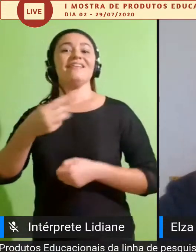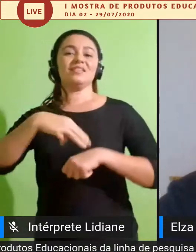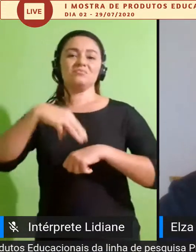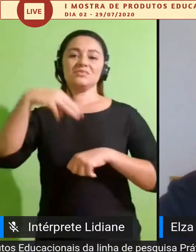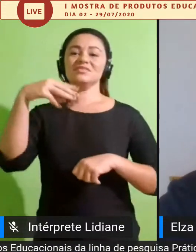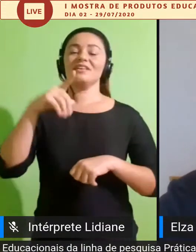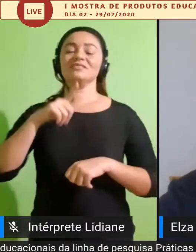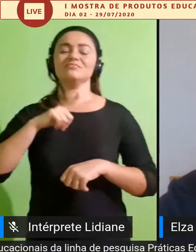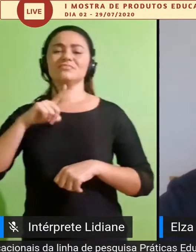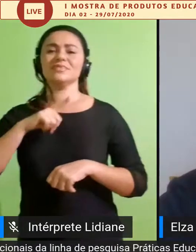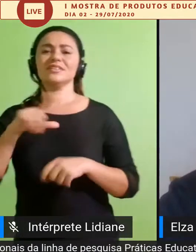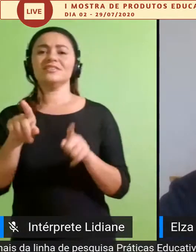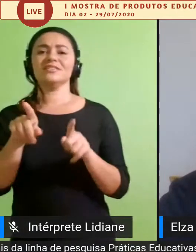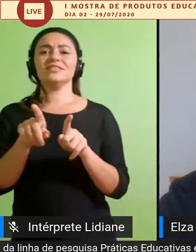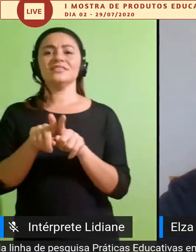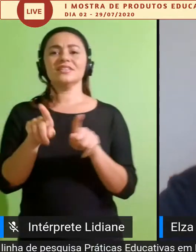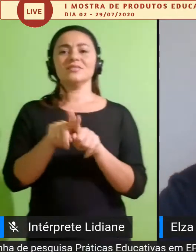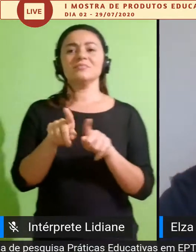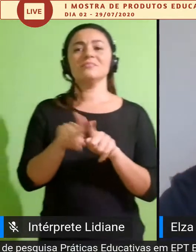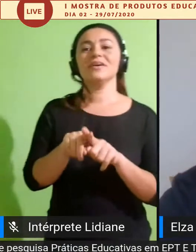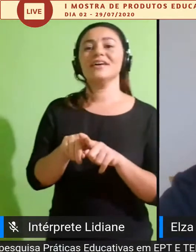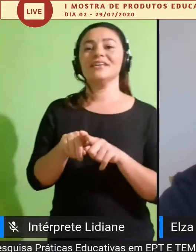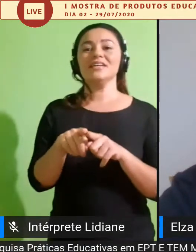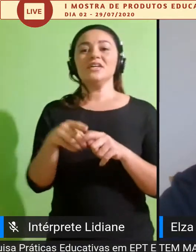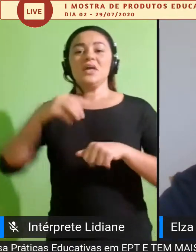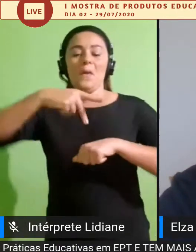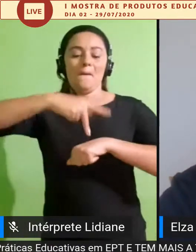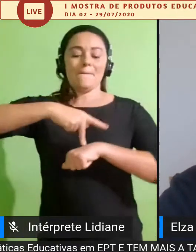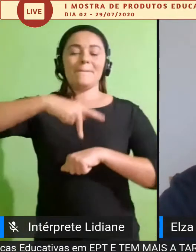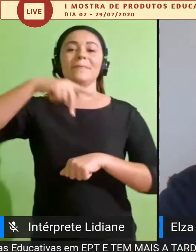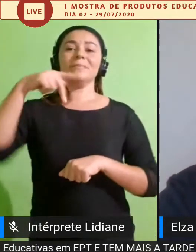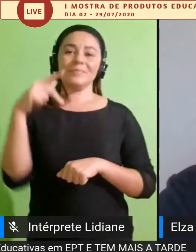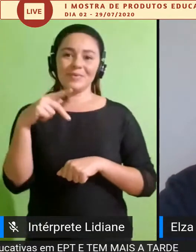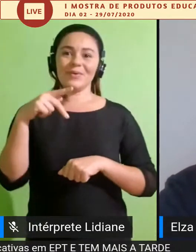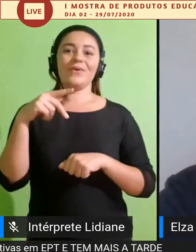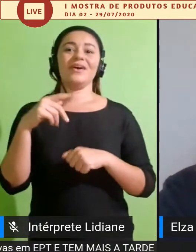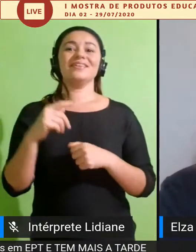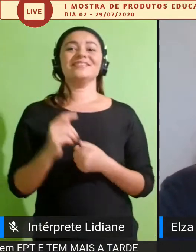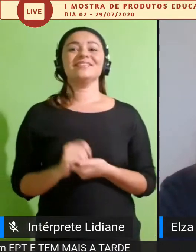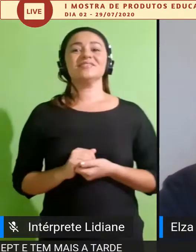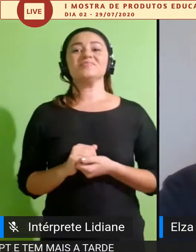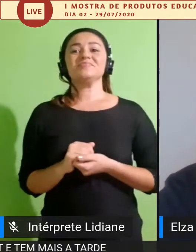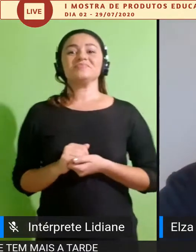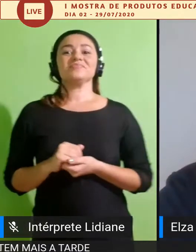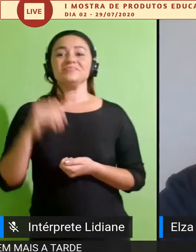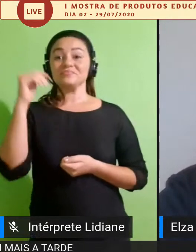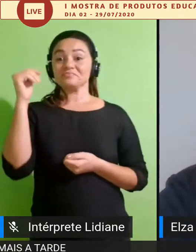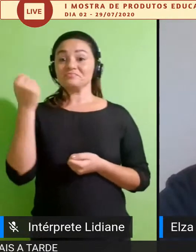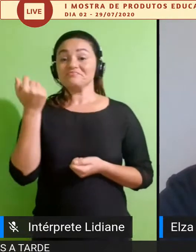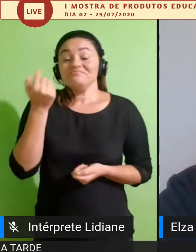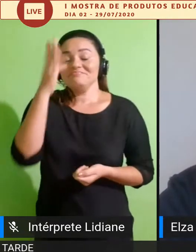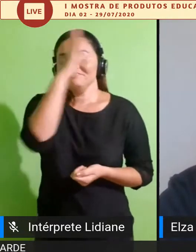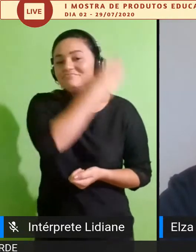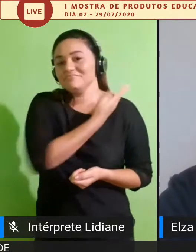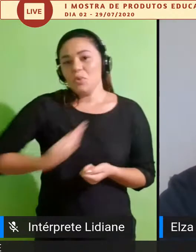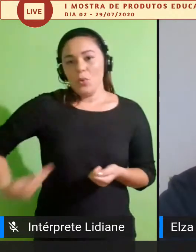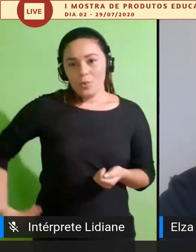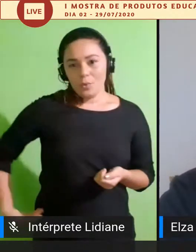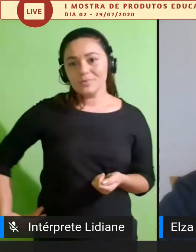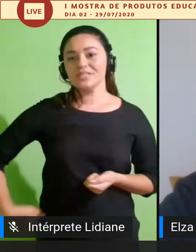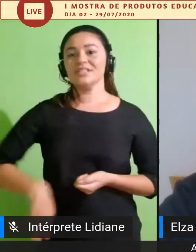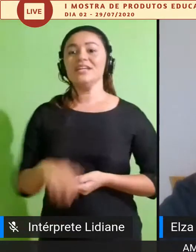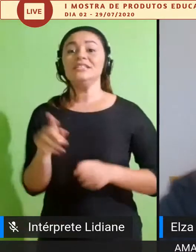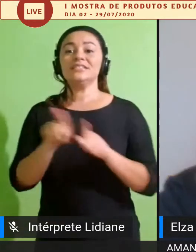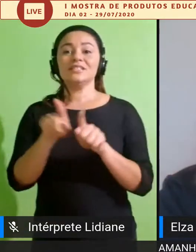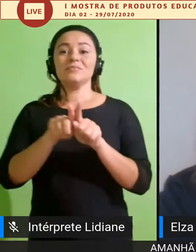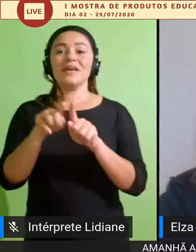de Sergipe. Possui pós-graduação em gestão das organizações públicas pela UFS e é assistente social de